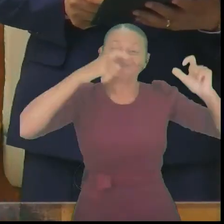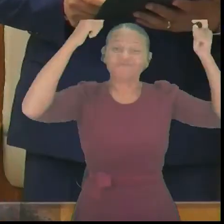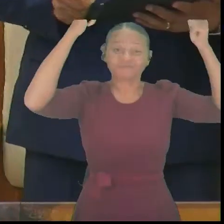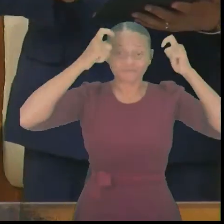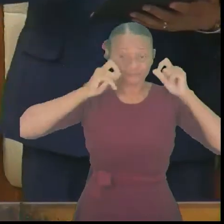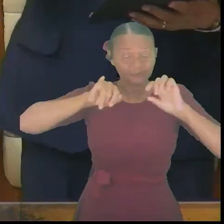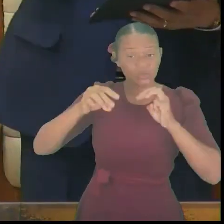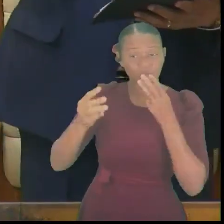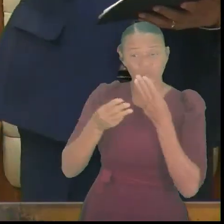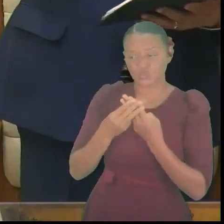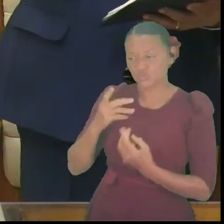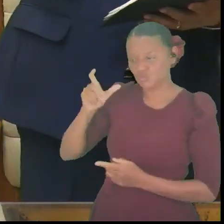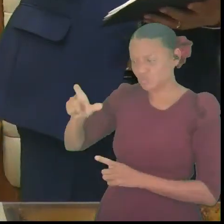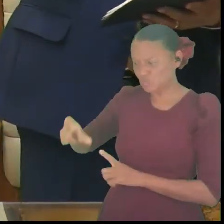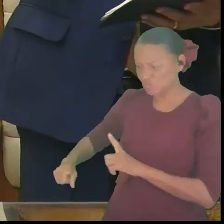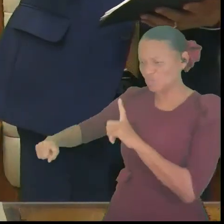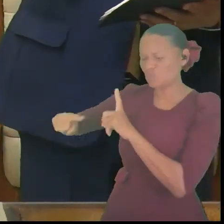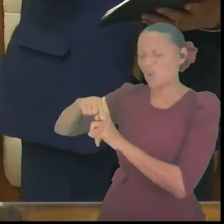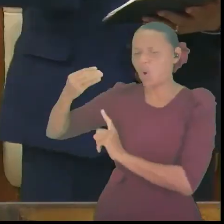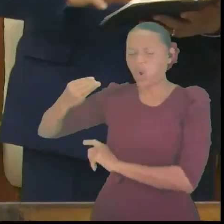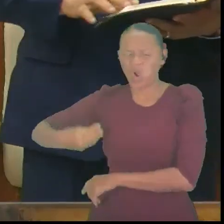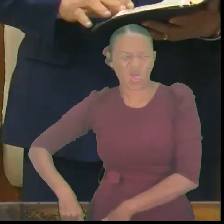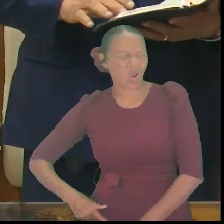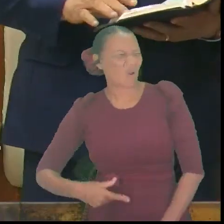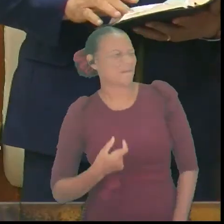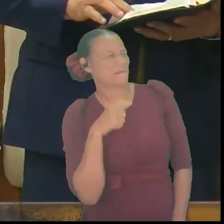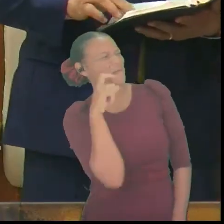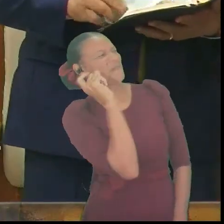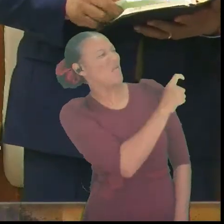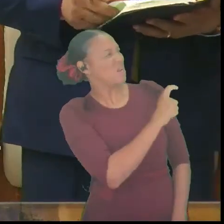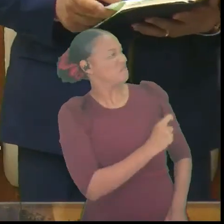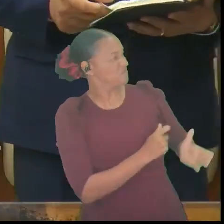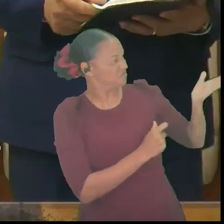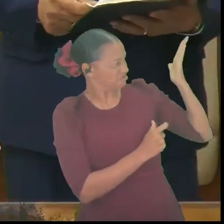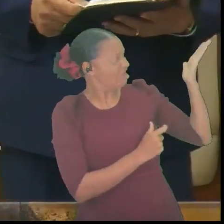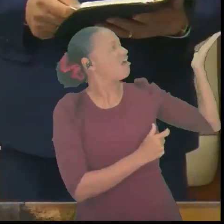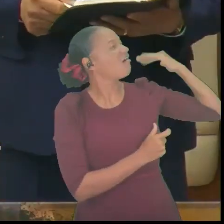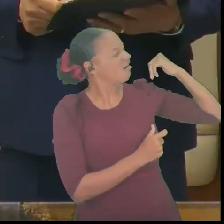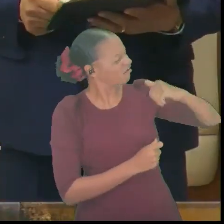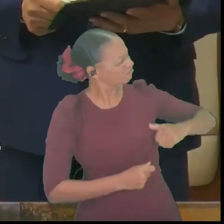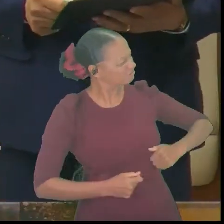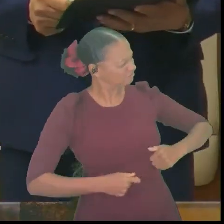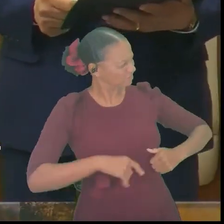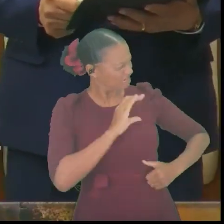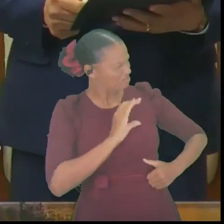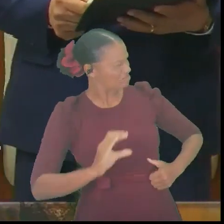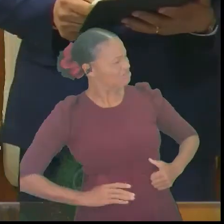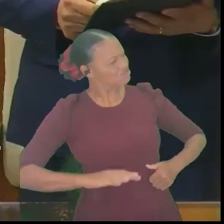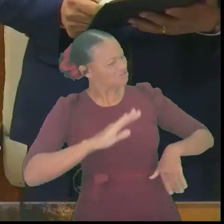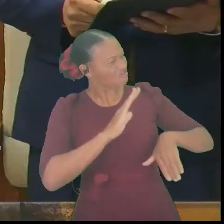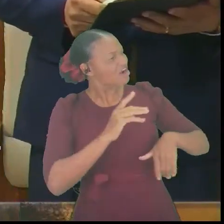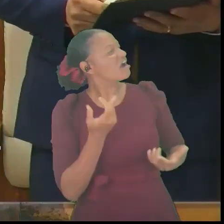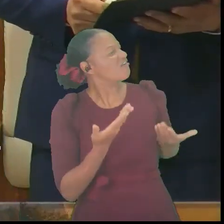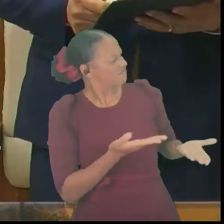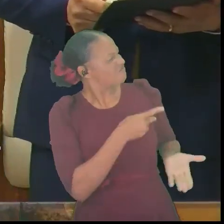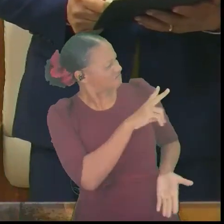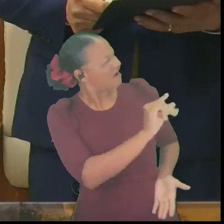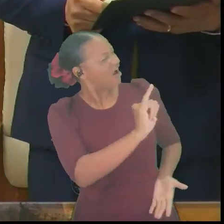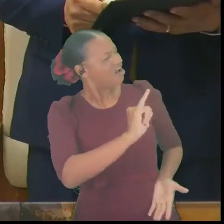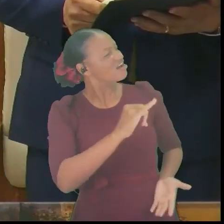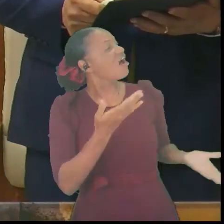estavam pendurados blasfemava dele, dizendo: se tu és o Cristo, salva-te a ti mesmo e a